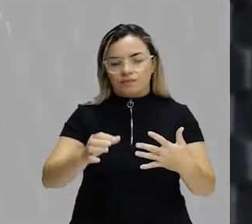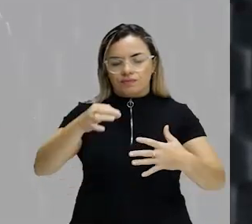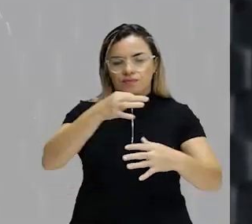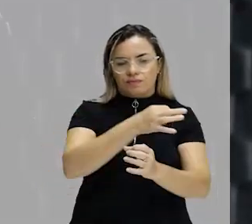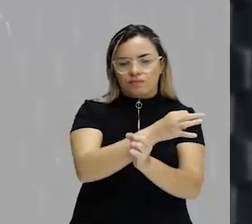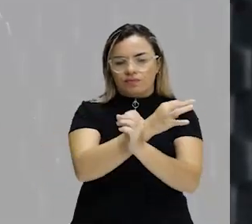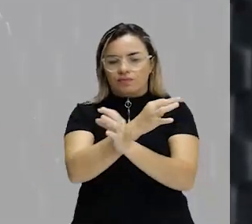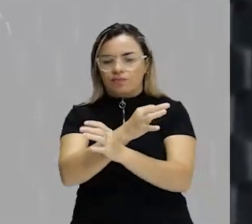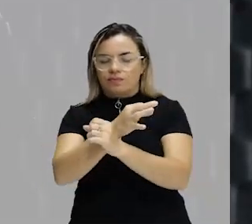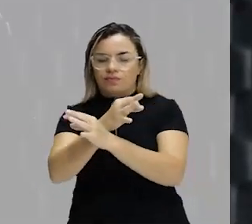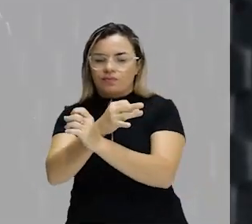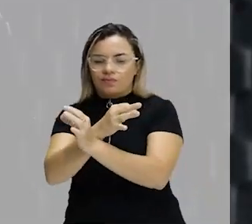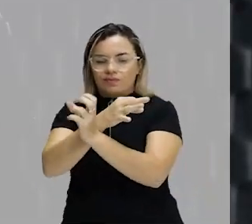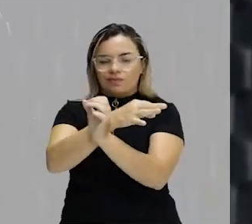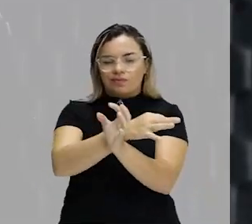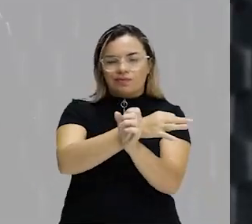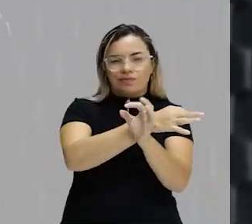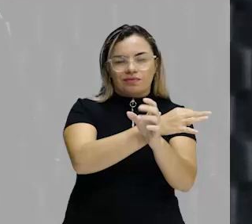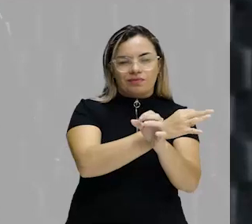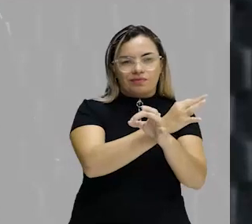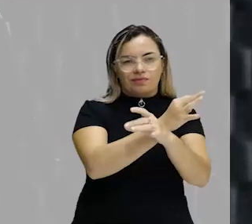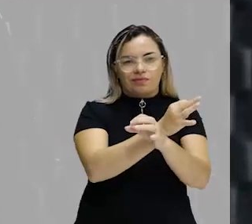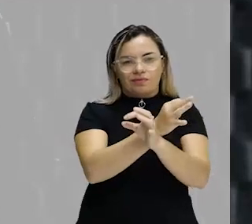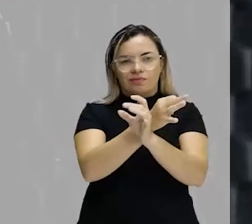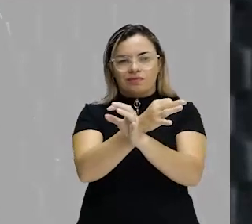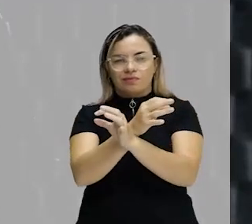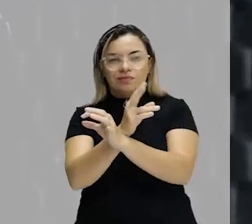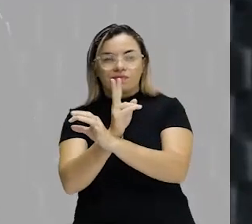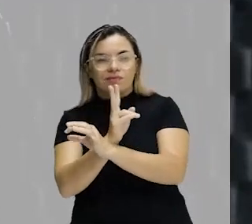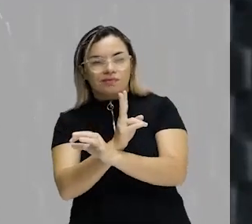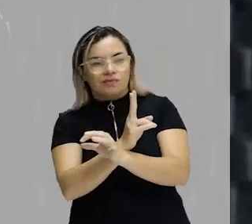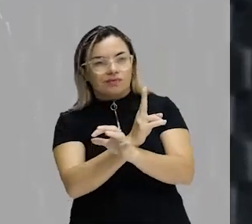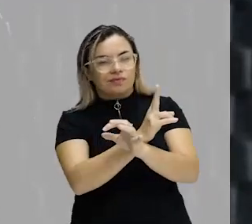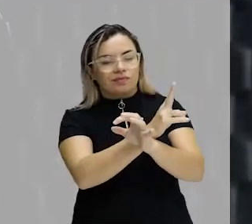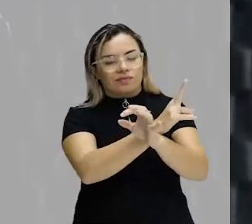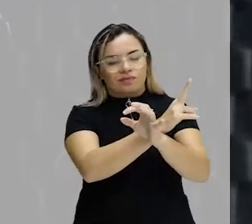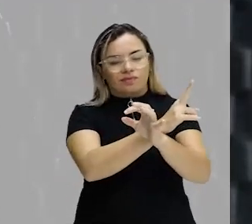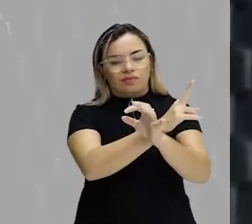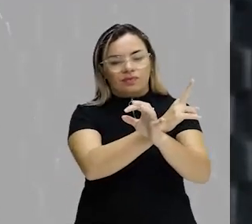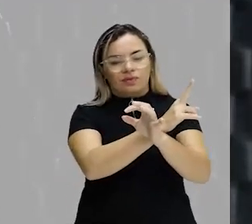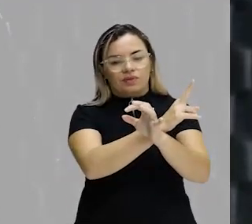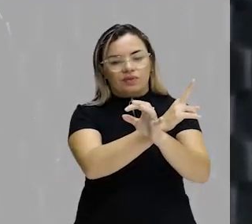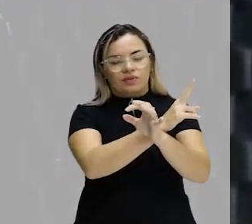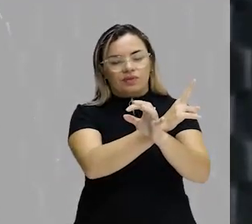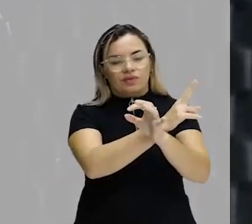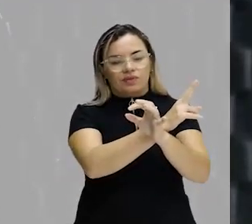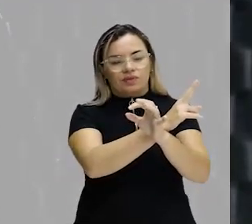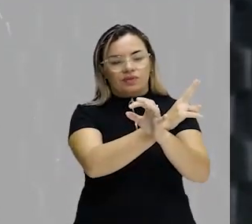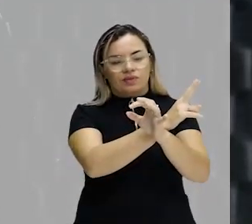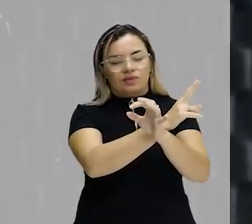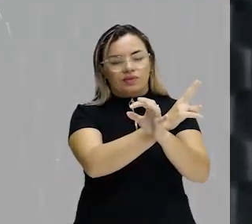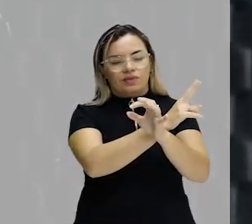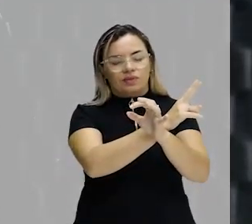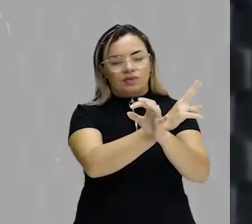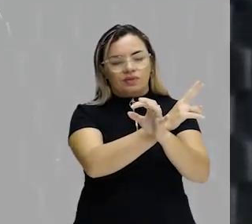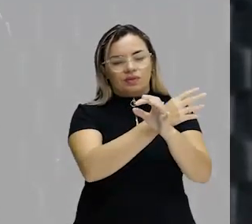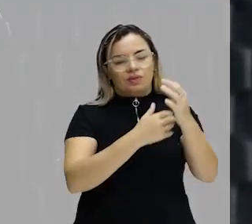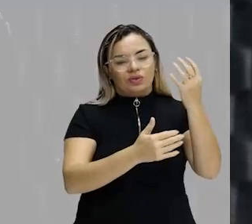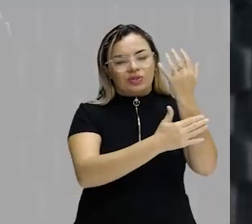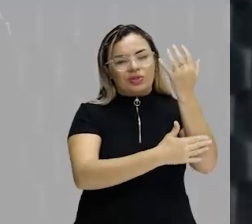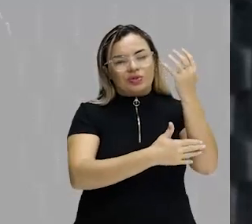ele olhava fito, embora ficava também daria certo aqui. O ciúme da